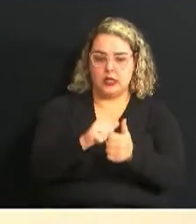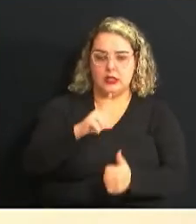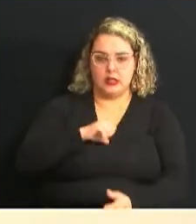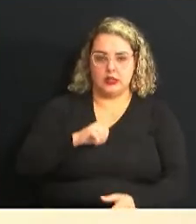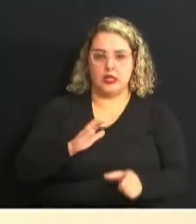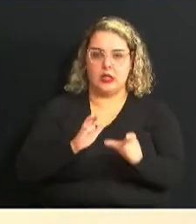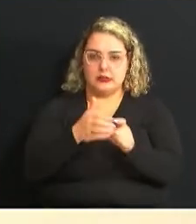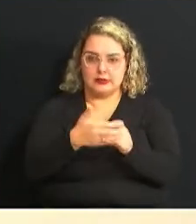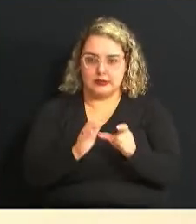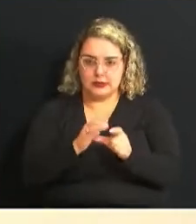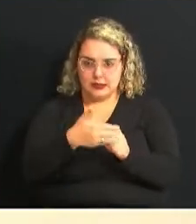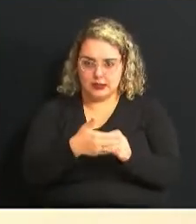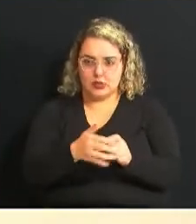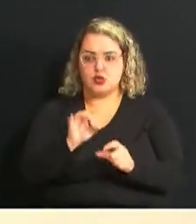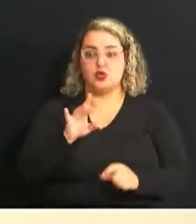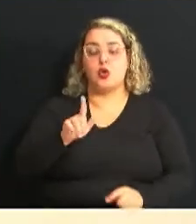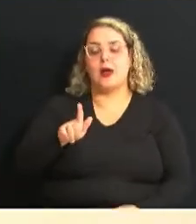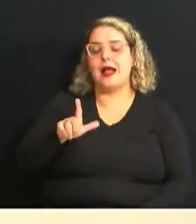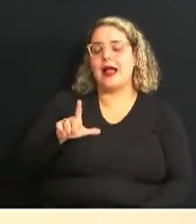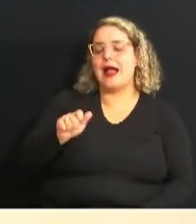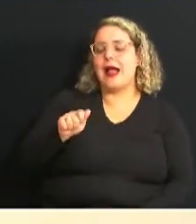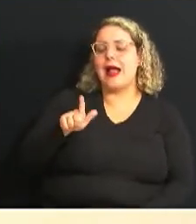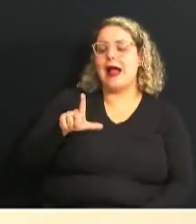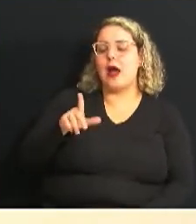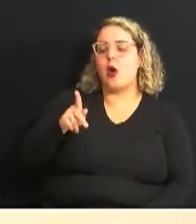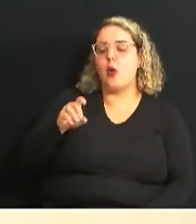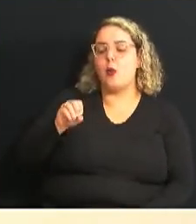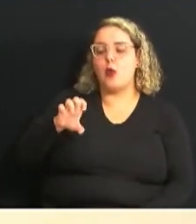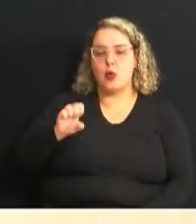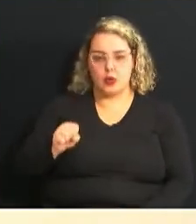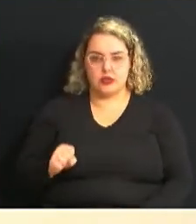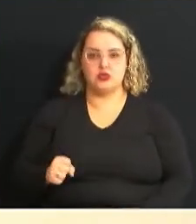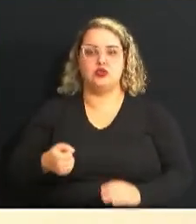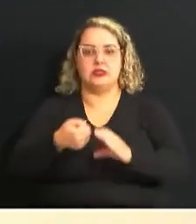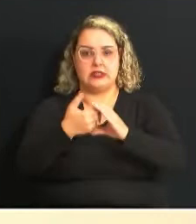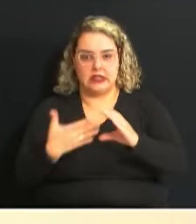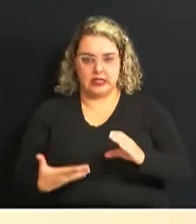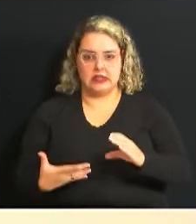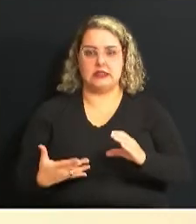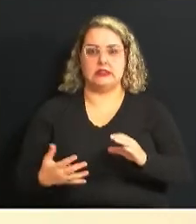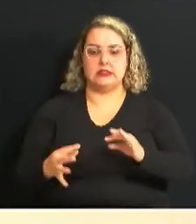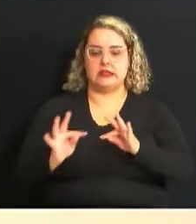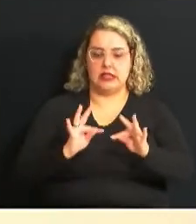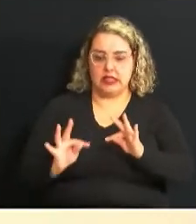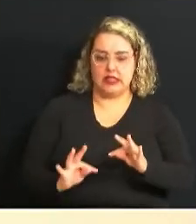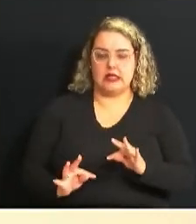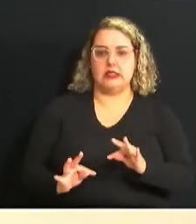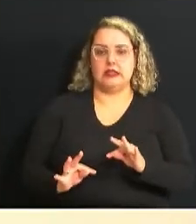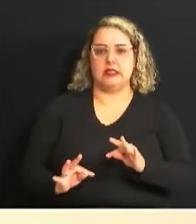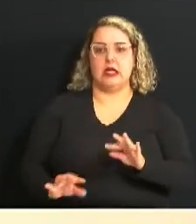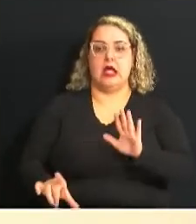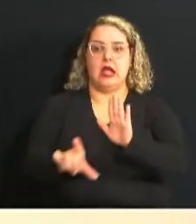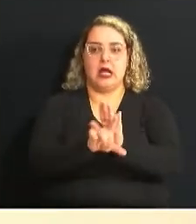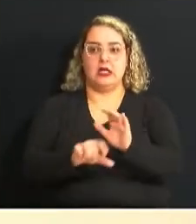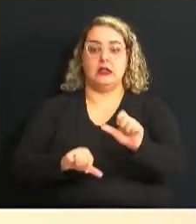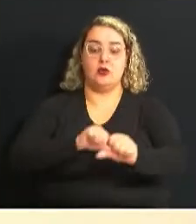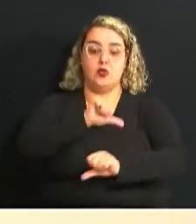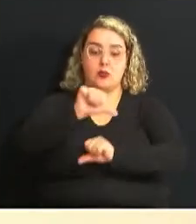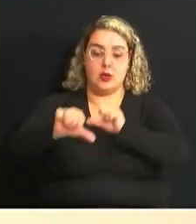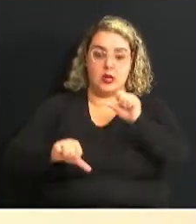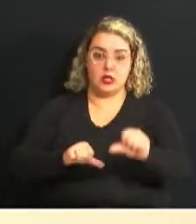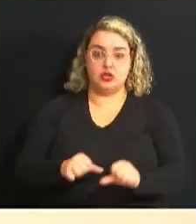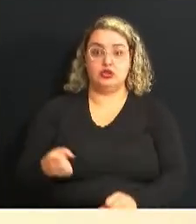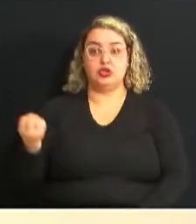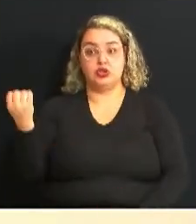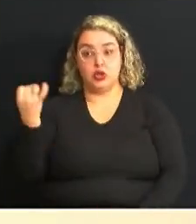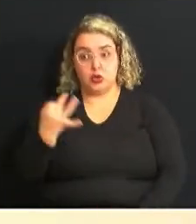deixando apenas galpões com as características técnicas previstas em lei, e uma alteração da quantidade